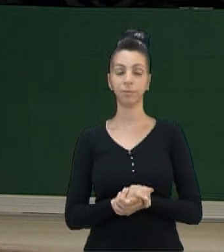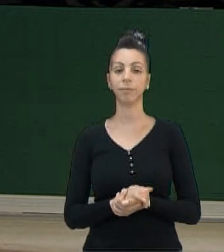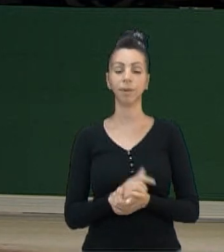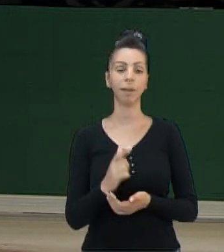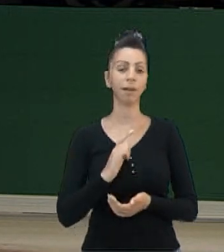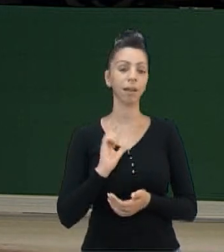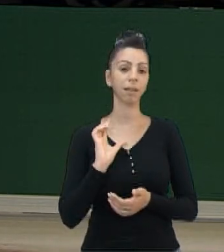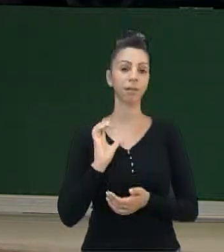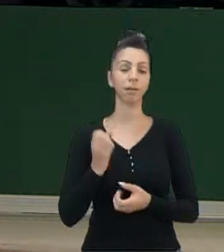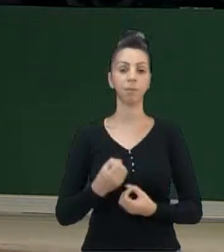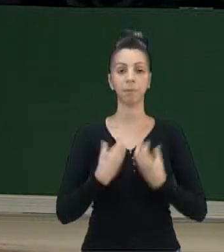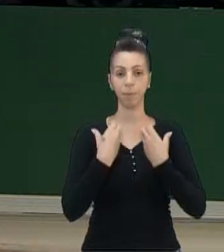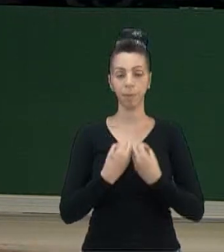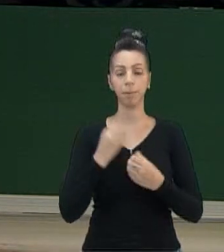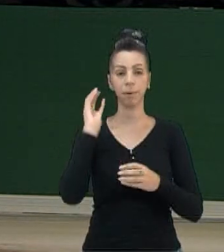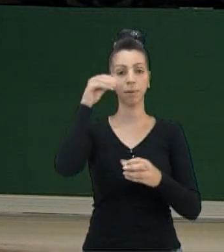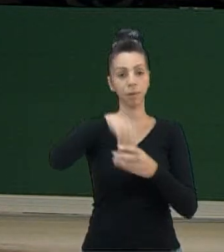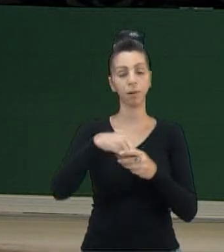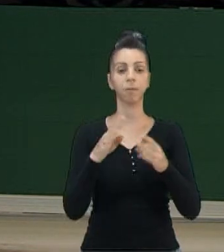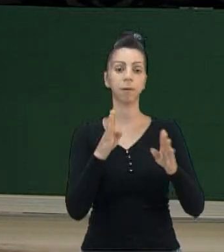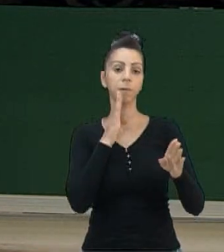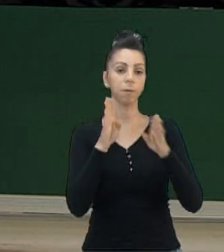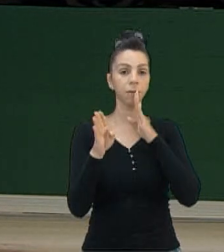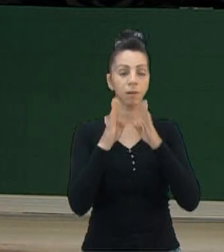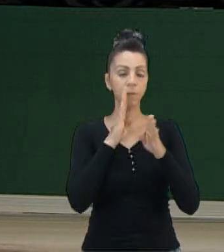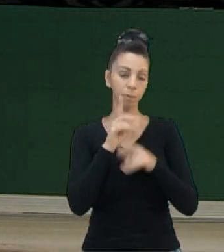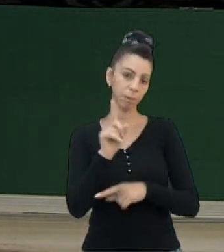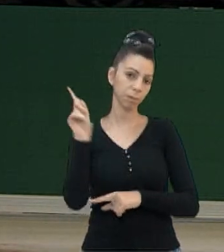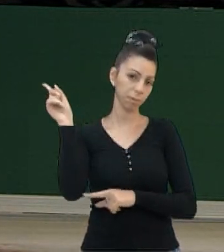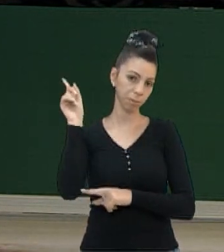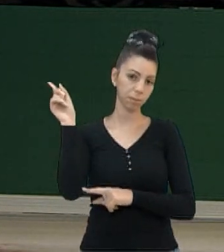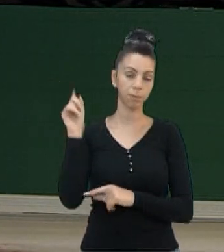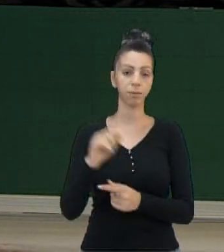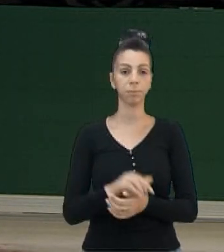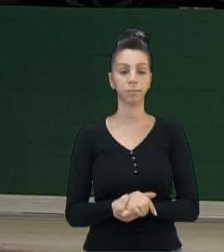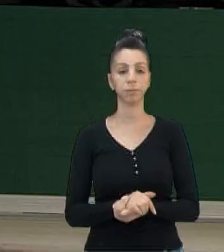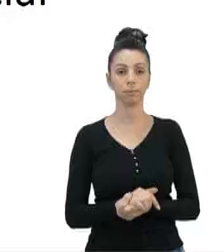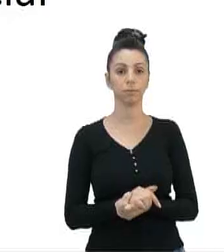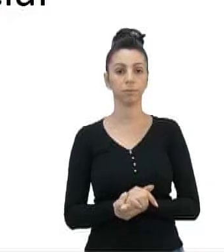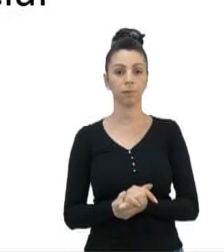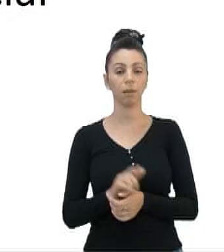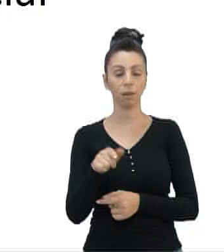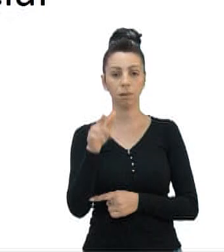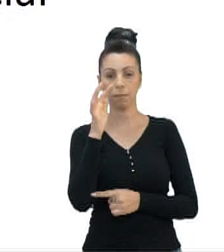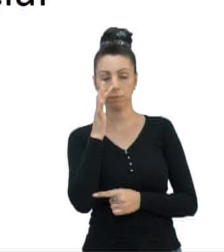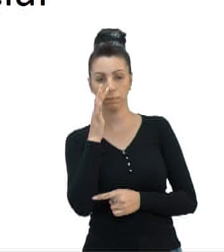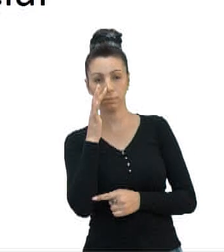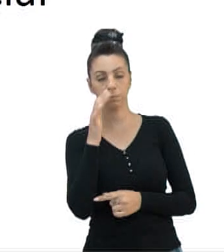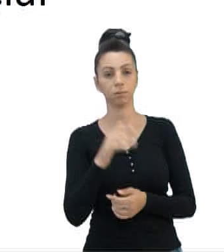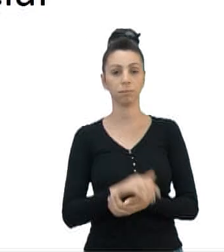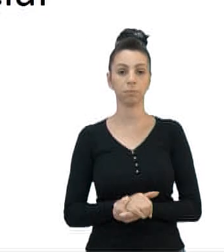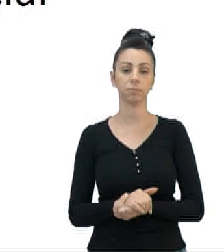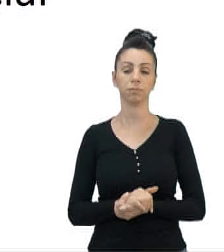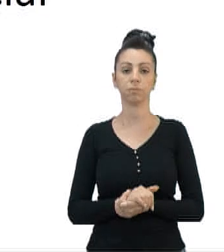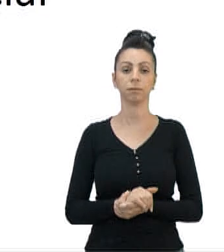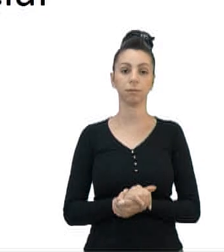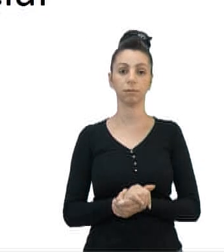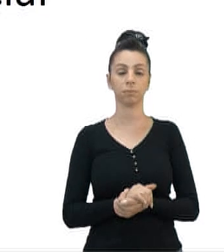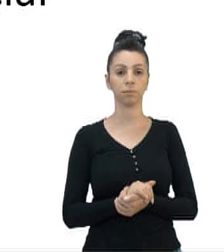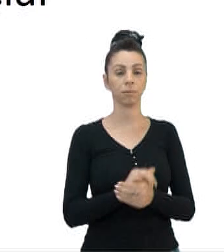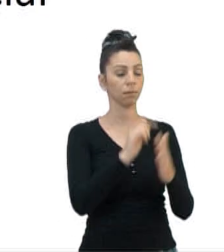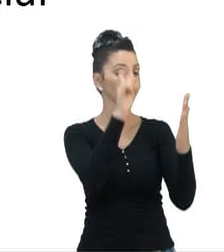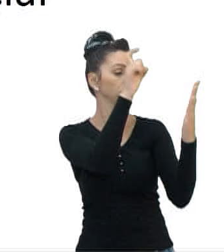dele, Formigalhas, é um poeta daqui, vale a pena você conferir. Olha ali o poema. Pichado na